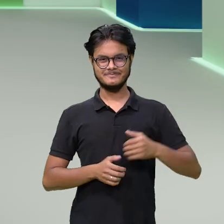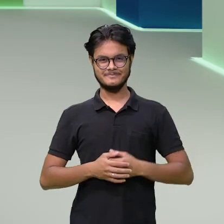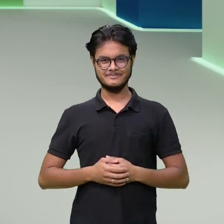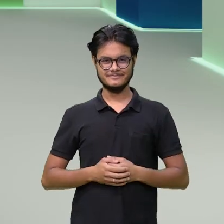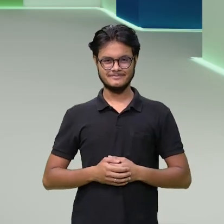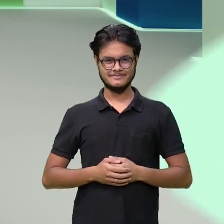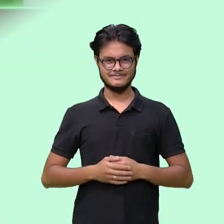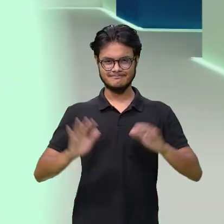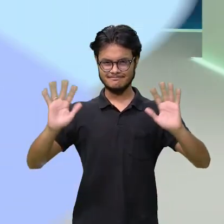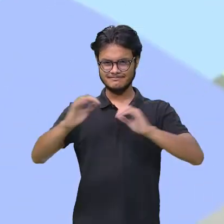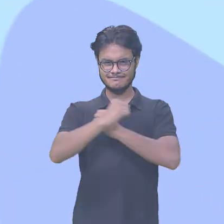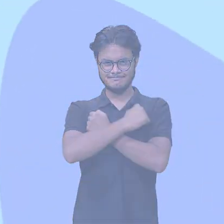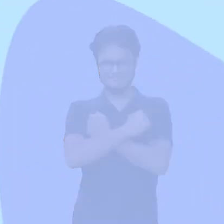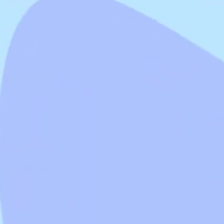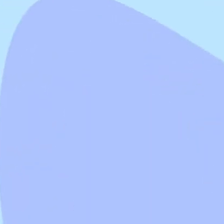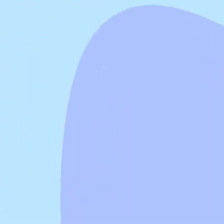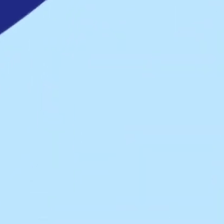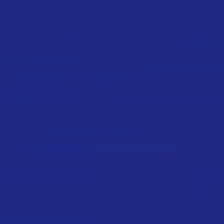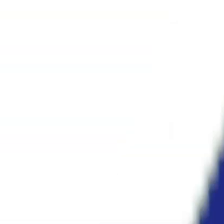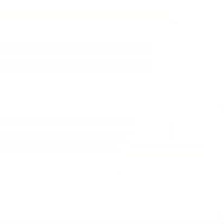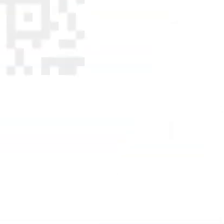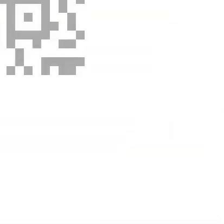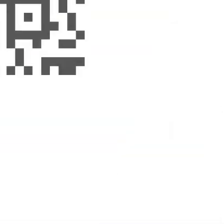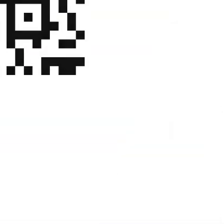lá. Um abraço.